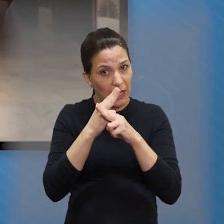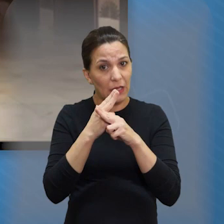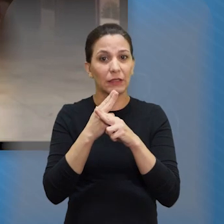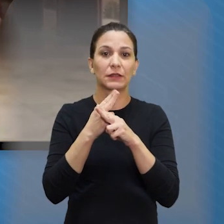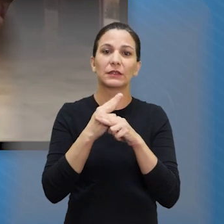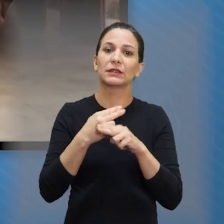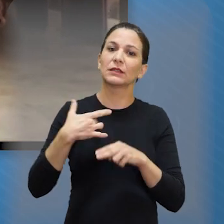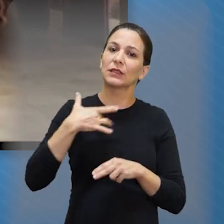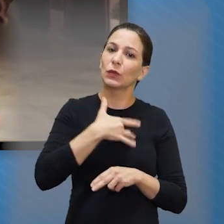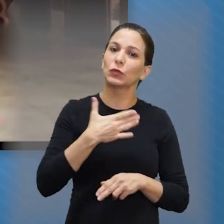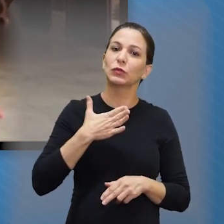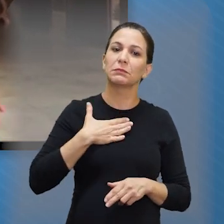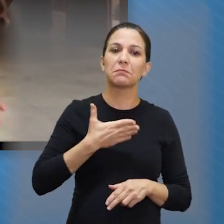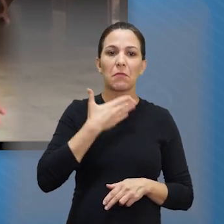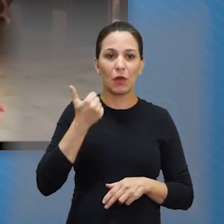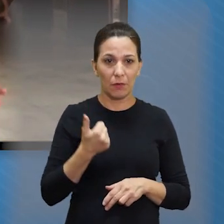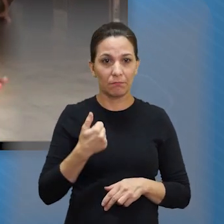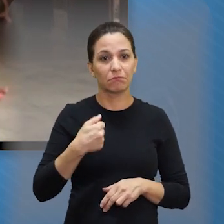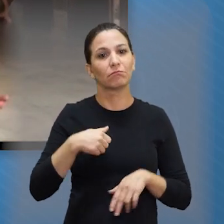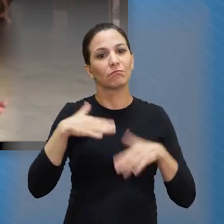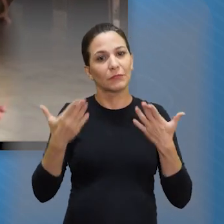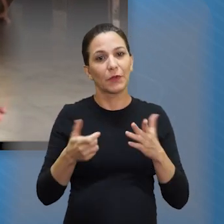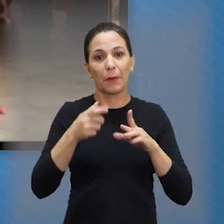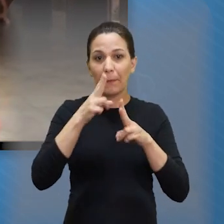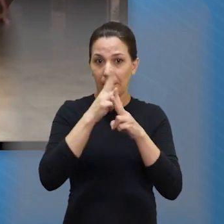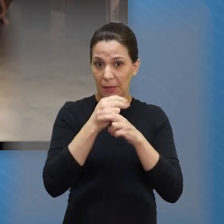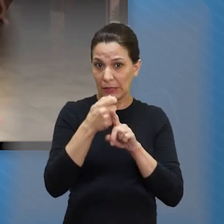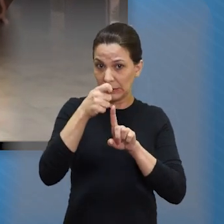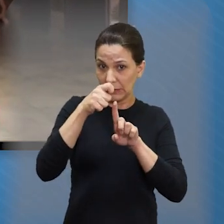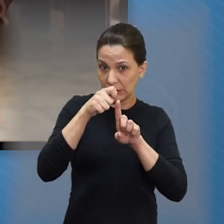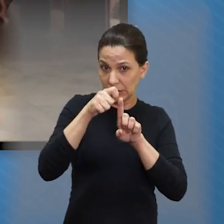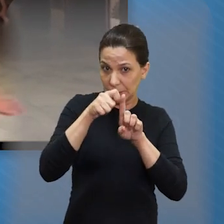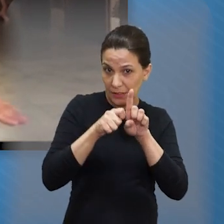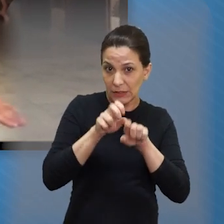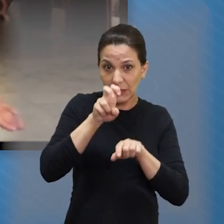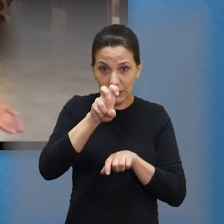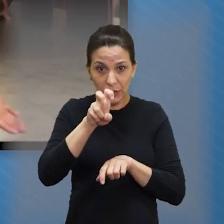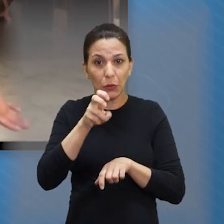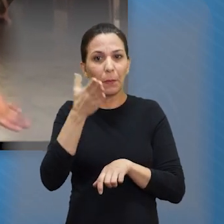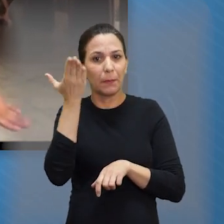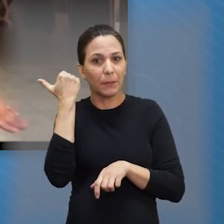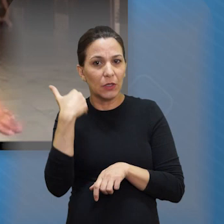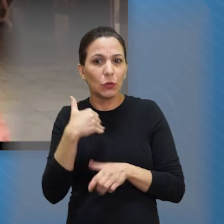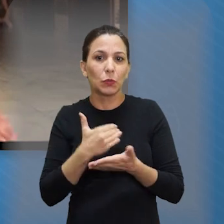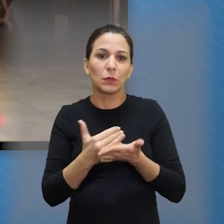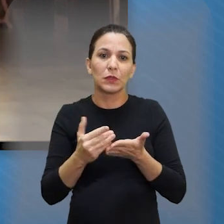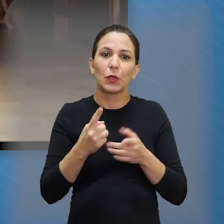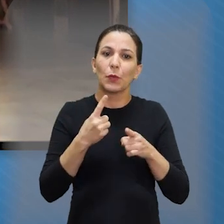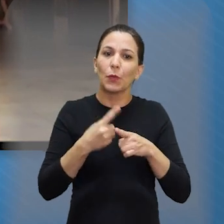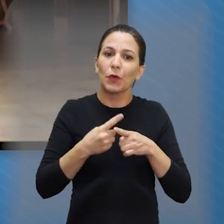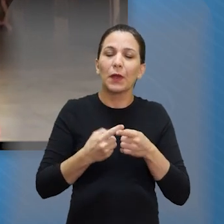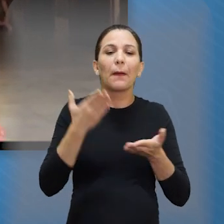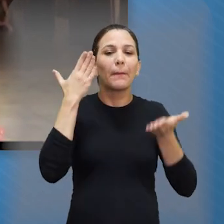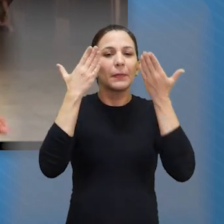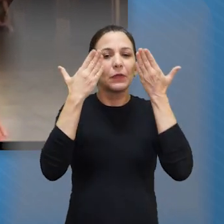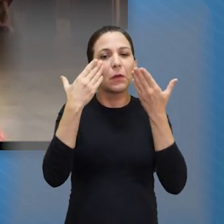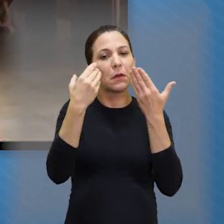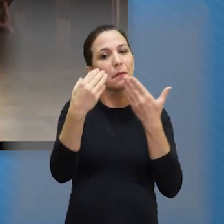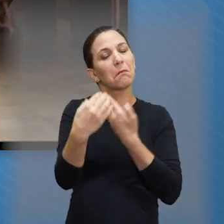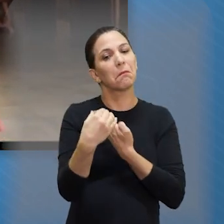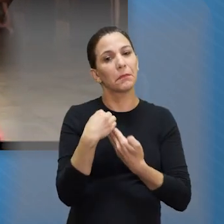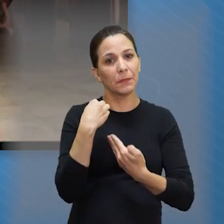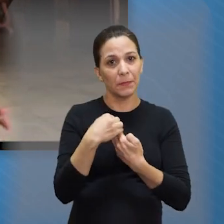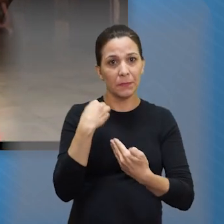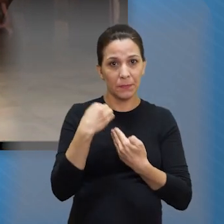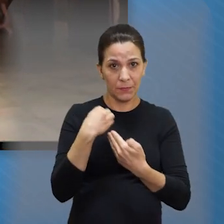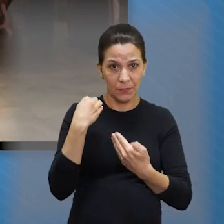vida. Faço Pilates há aproximadamente 5 meses e eu fui procurar o Pilates por uma indicação da psicóloga, né?